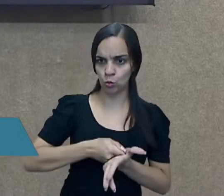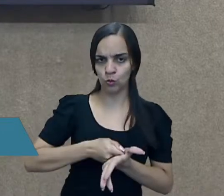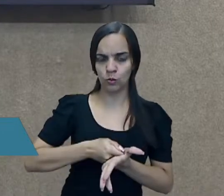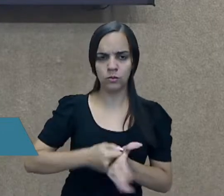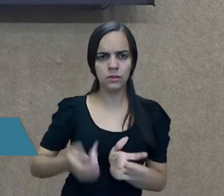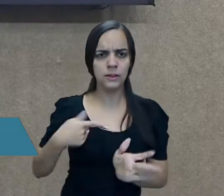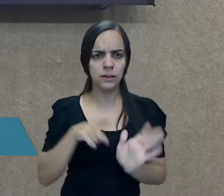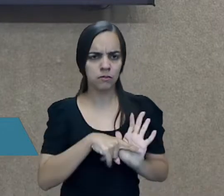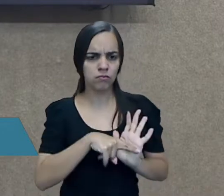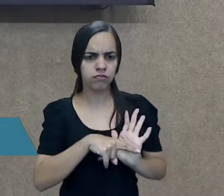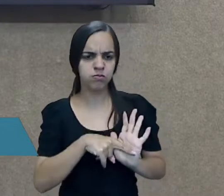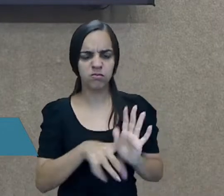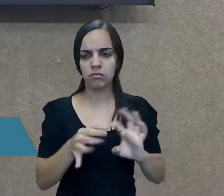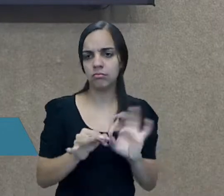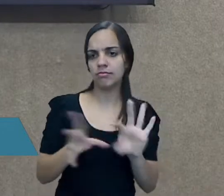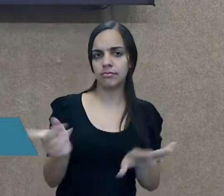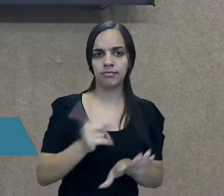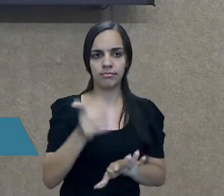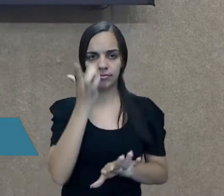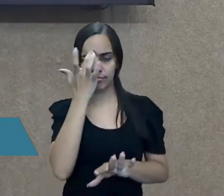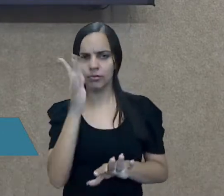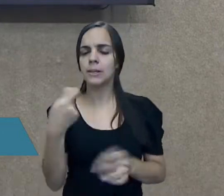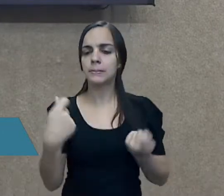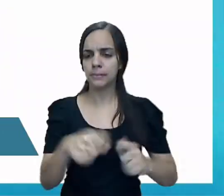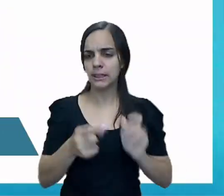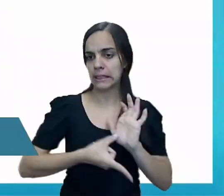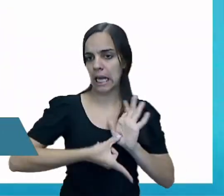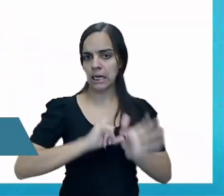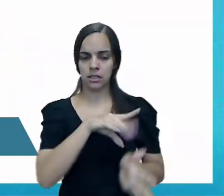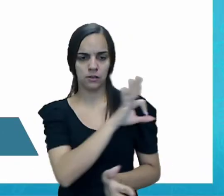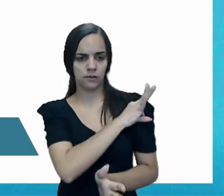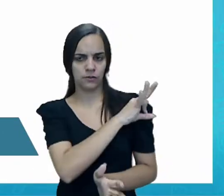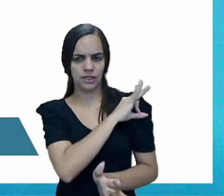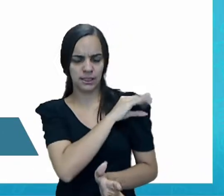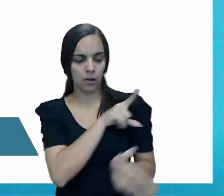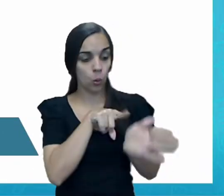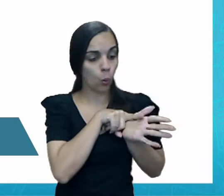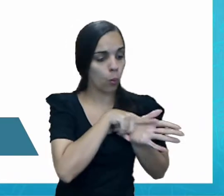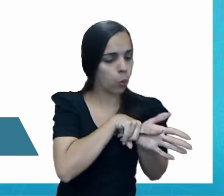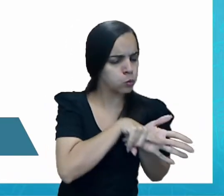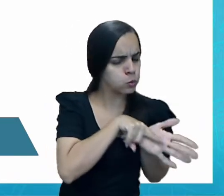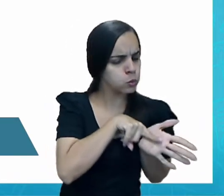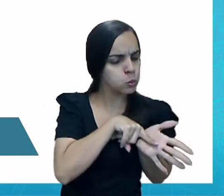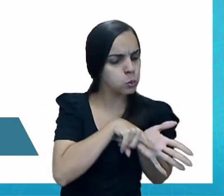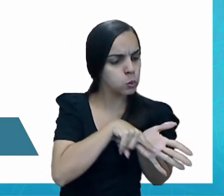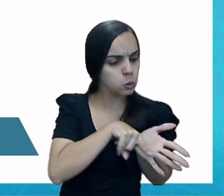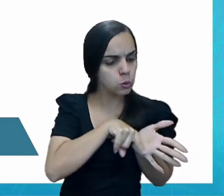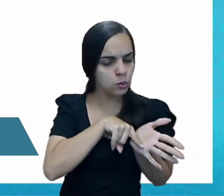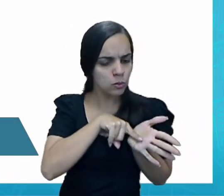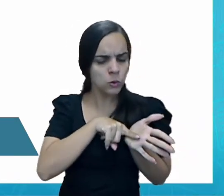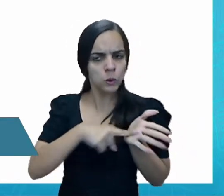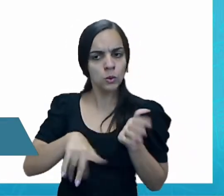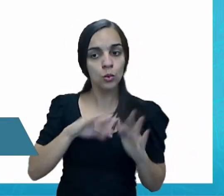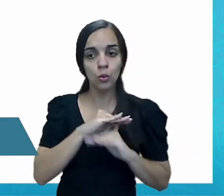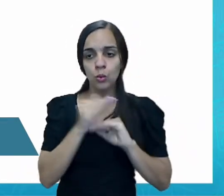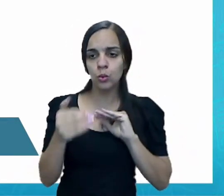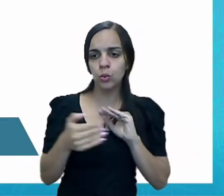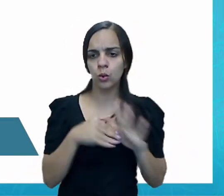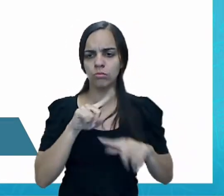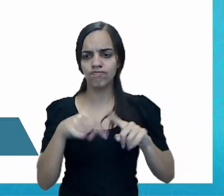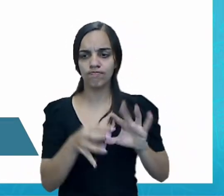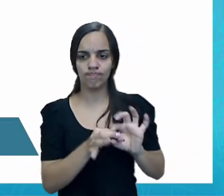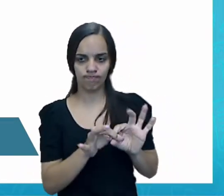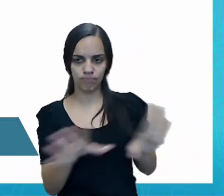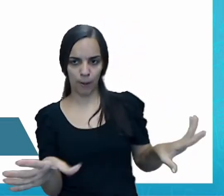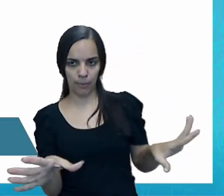associar, tem que passar por órgãos fiscalizadores do Estado. Para o Estado, ou estes órgãos,